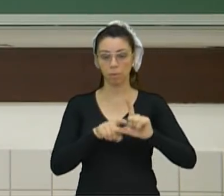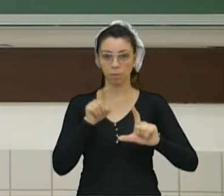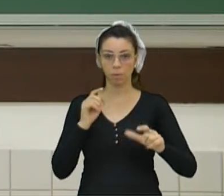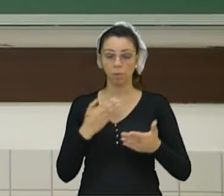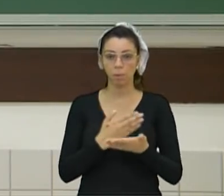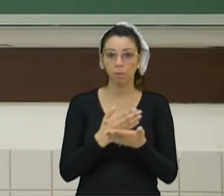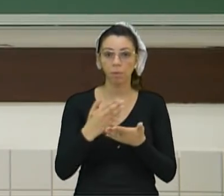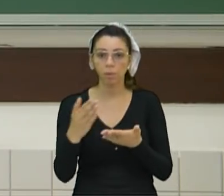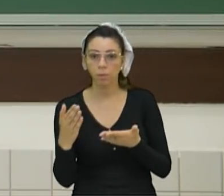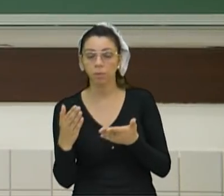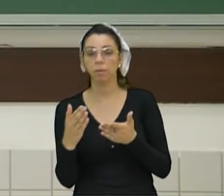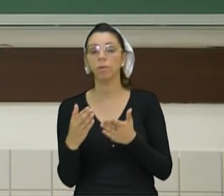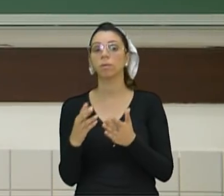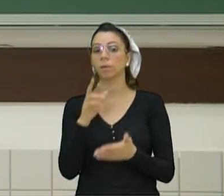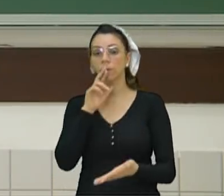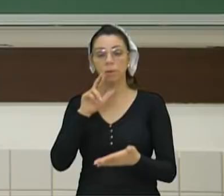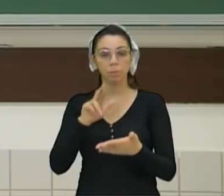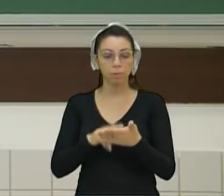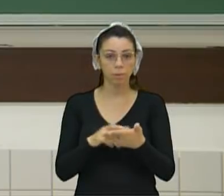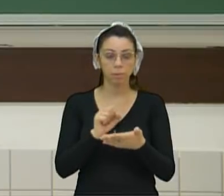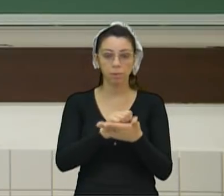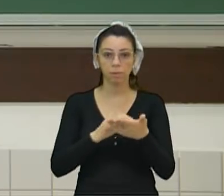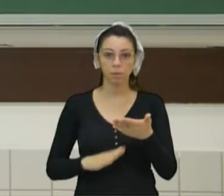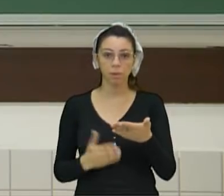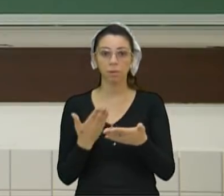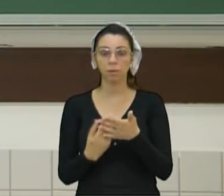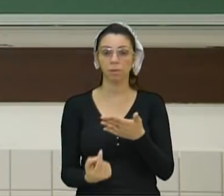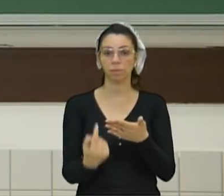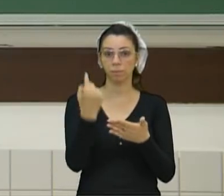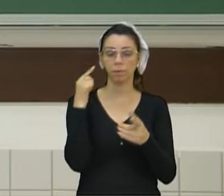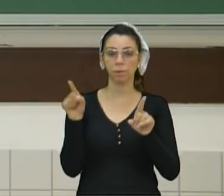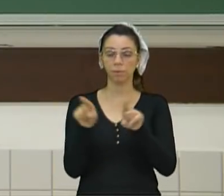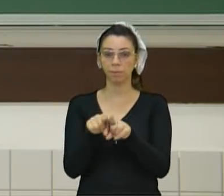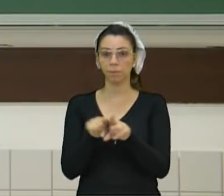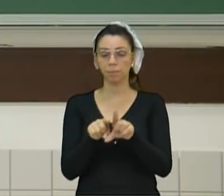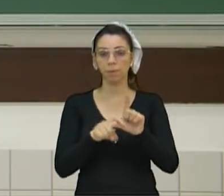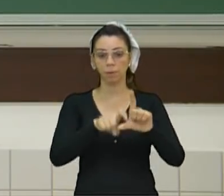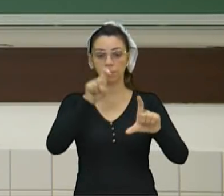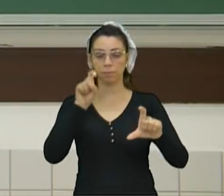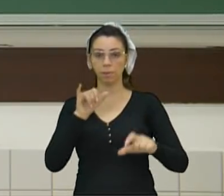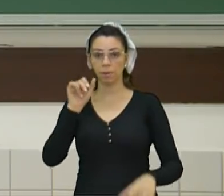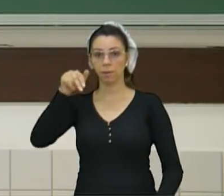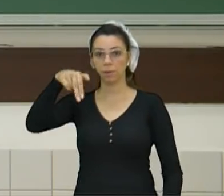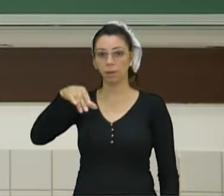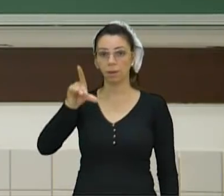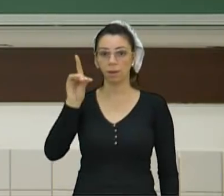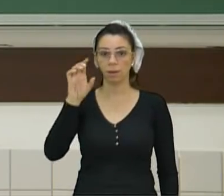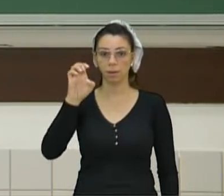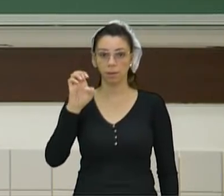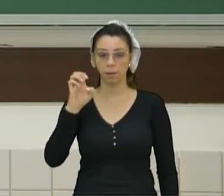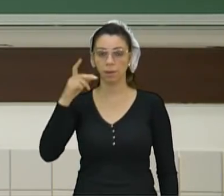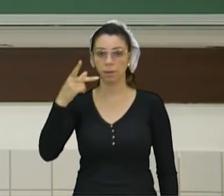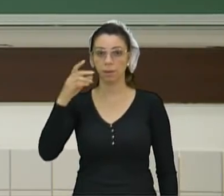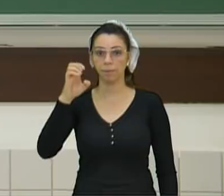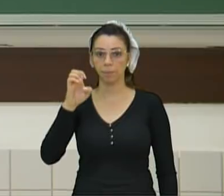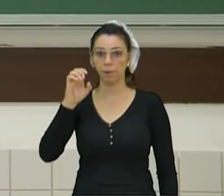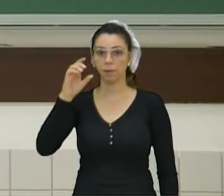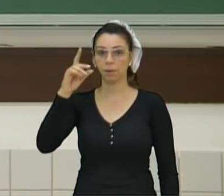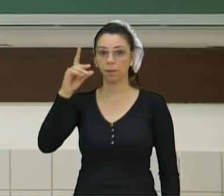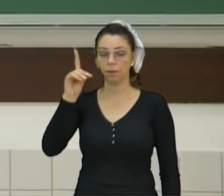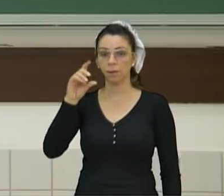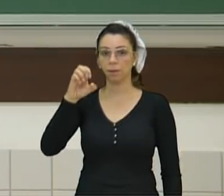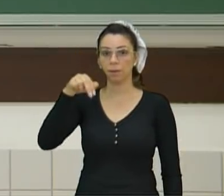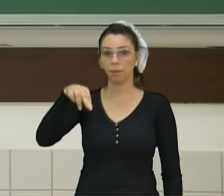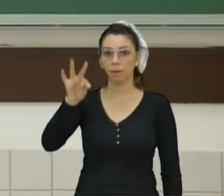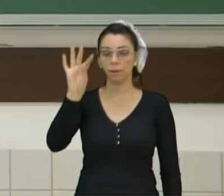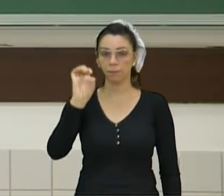começamos resolvendo um exercício da aula anterior e trabalhamos também com eventos independentes. Então, nós vimos um exemplo de eventos simultâneos, no caso